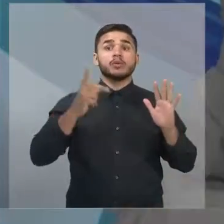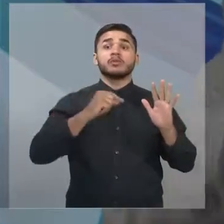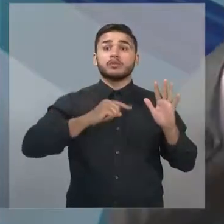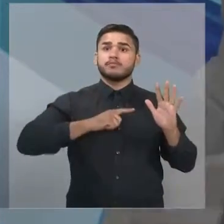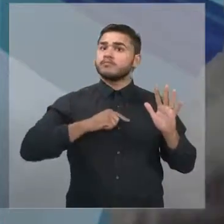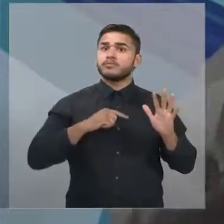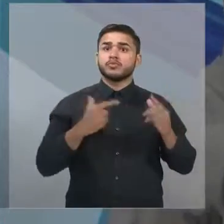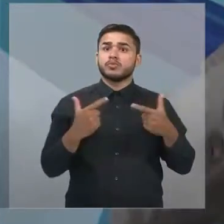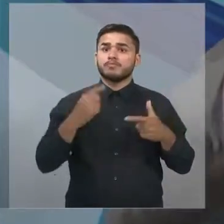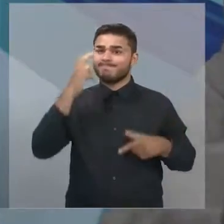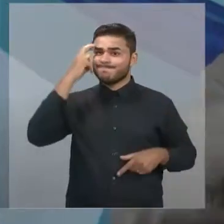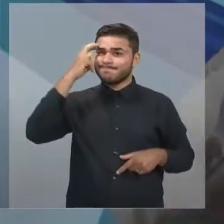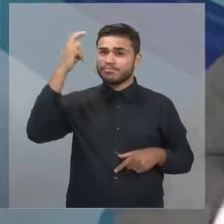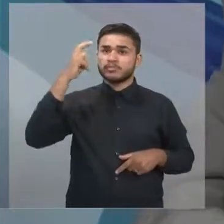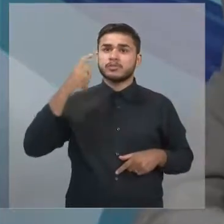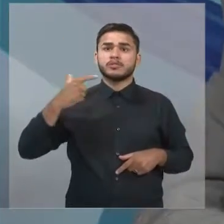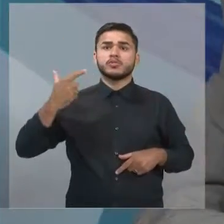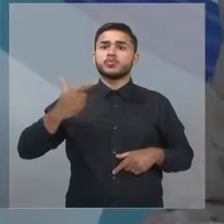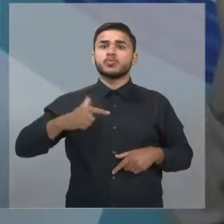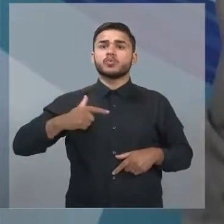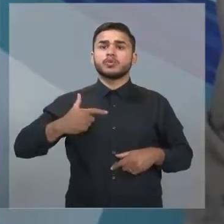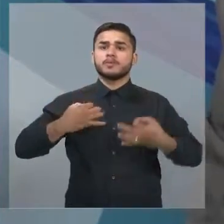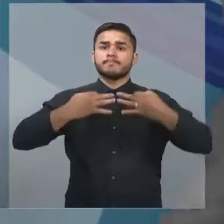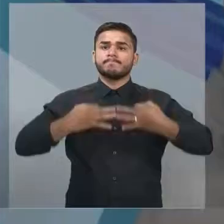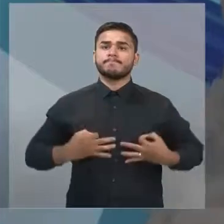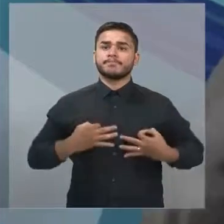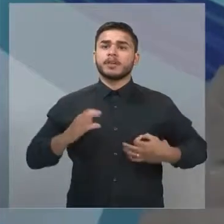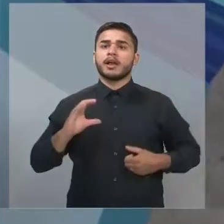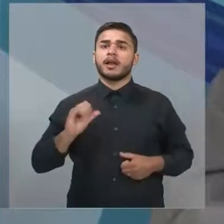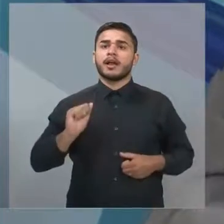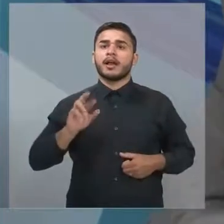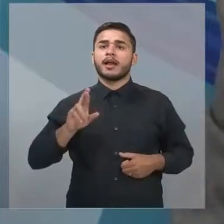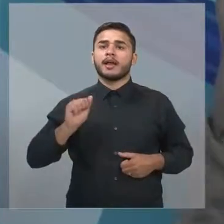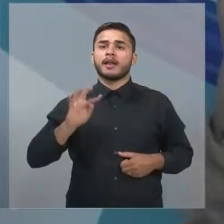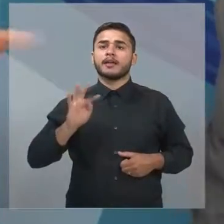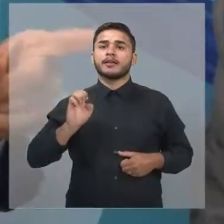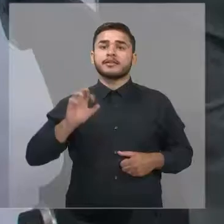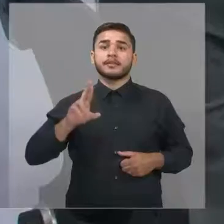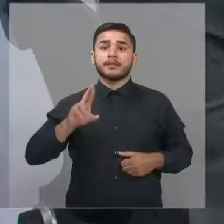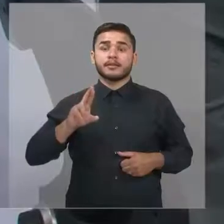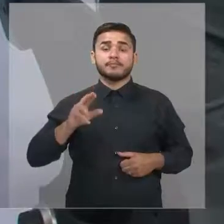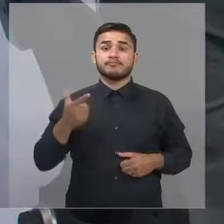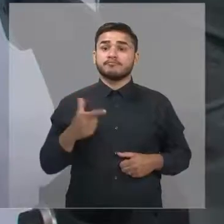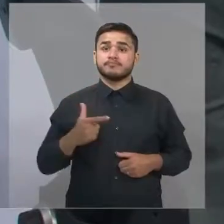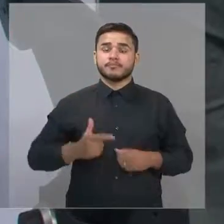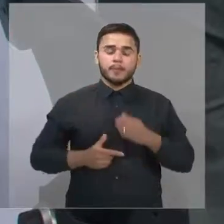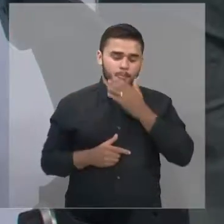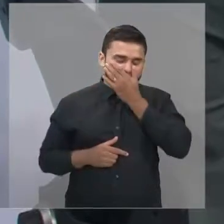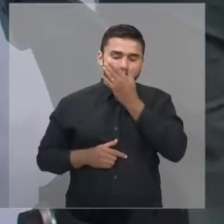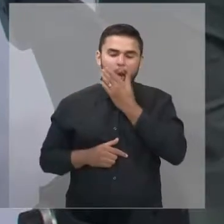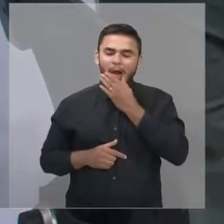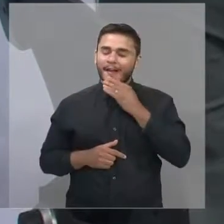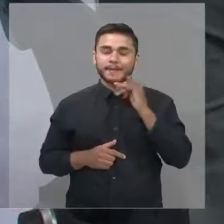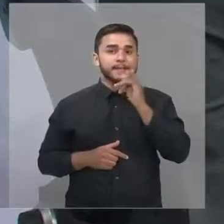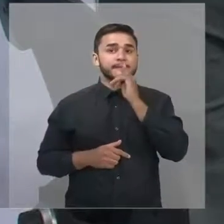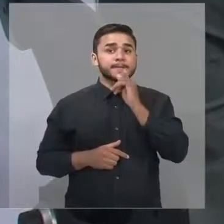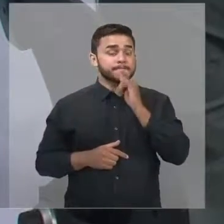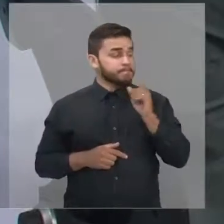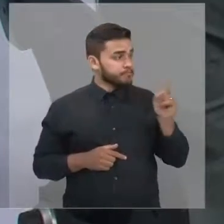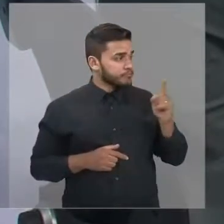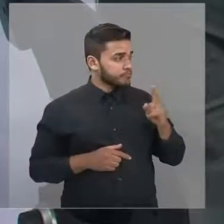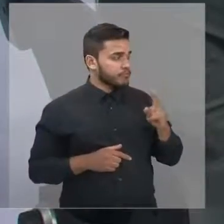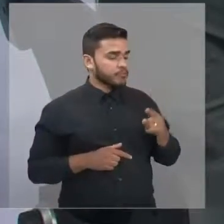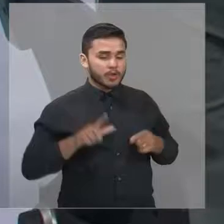que todos eram pessoas de mau caráter. Todos, sem exceção. Agora, só para completar aqui, por exemplo, o filho do